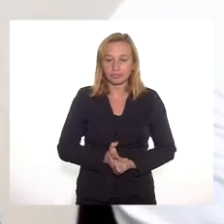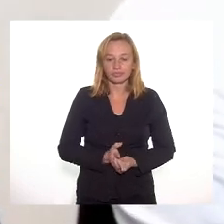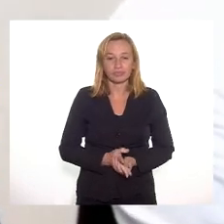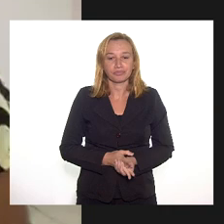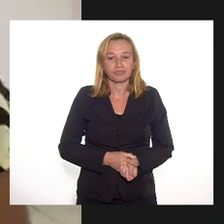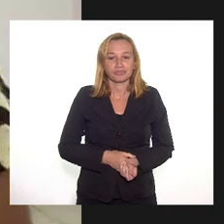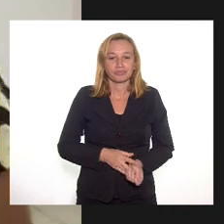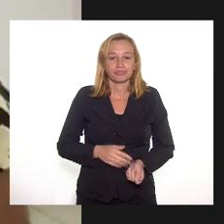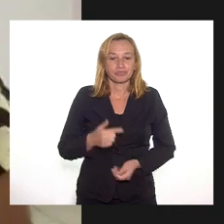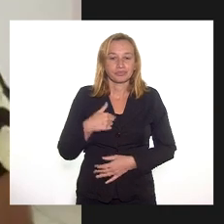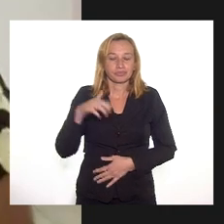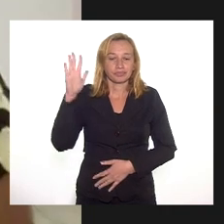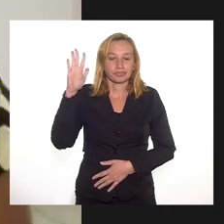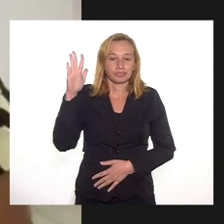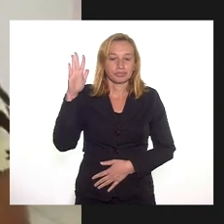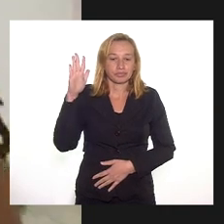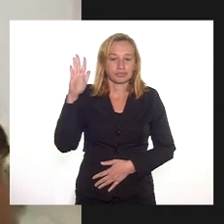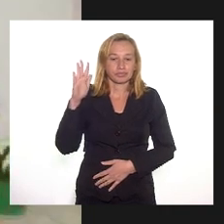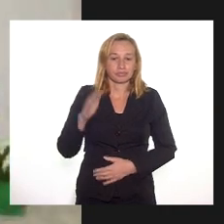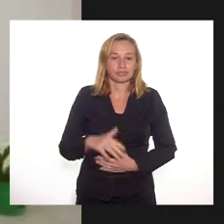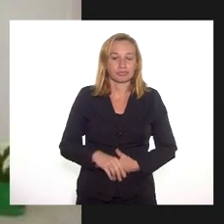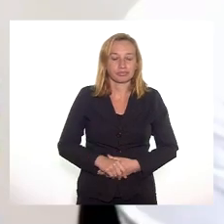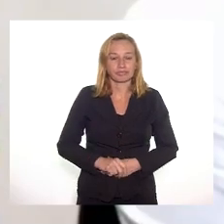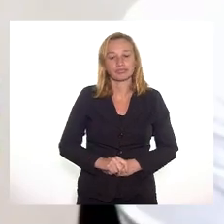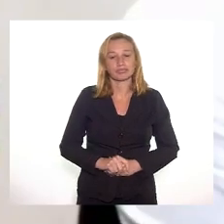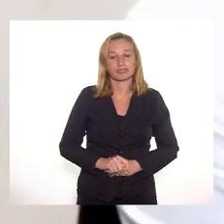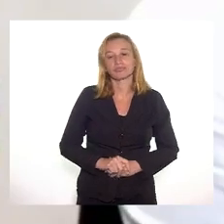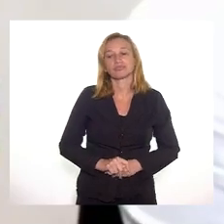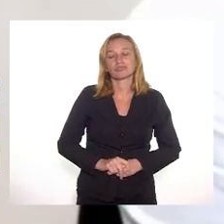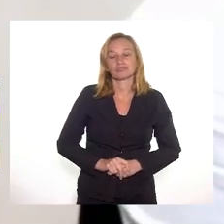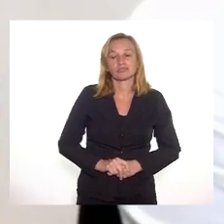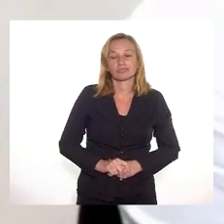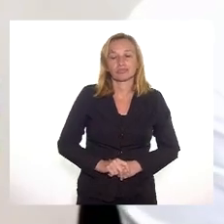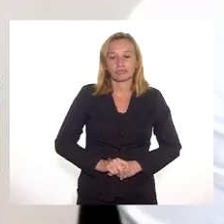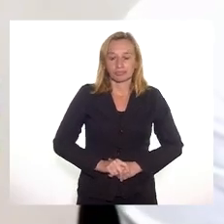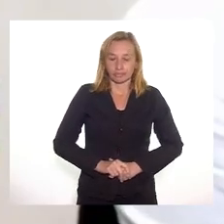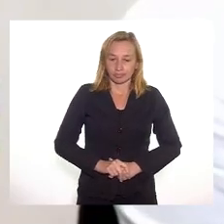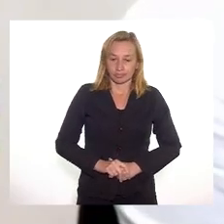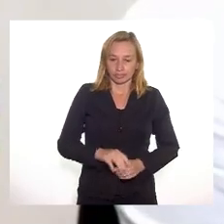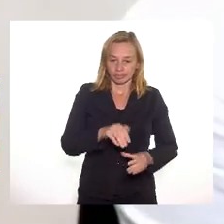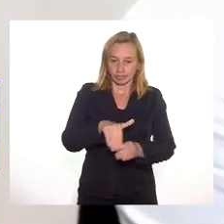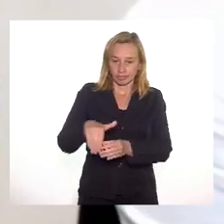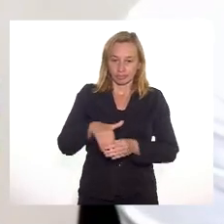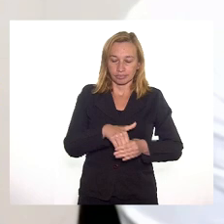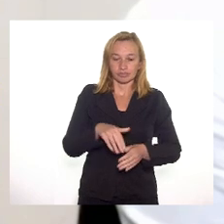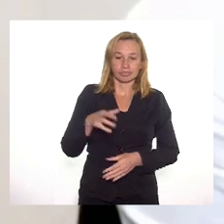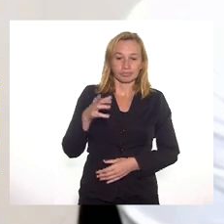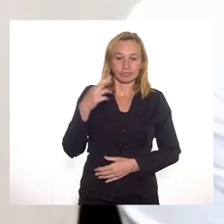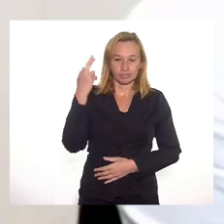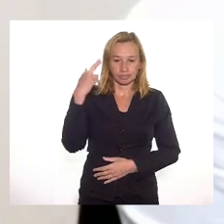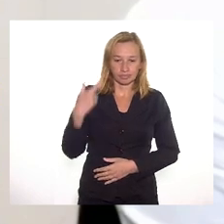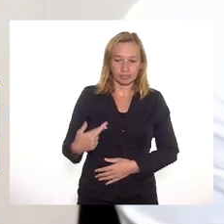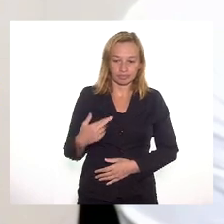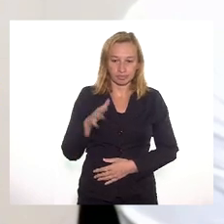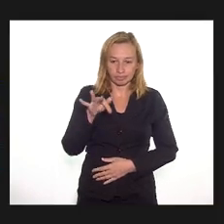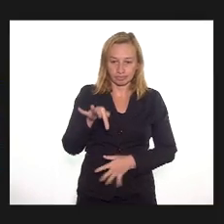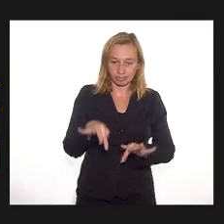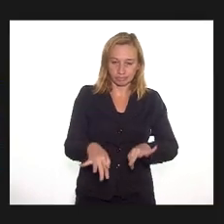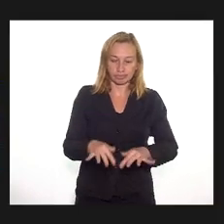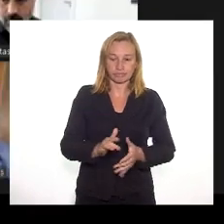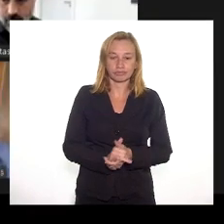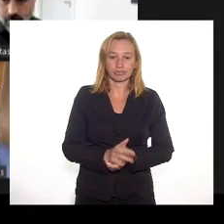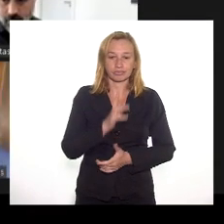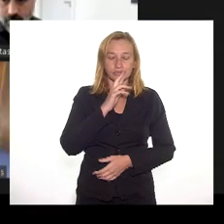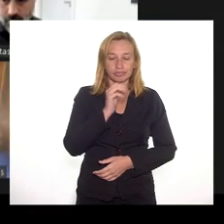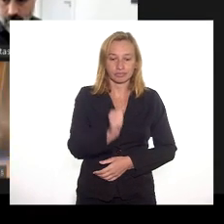Me inscreve, senhor presidente. Então, nesse instante, a gente vai abrir o procedimento de votação. Renata, ao final. Rodrigo Amorim